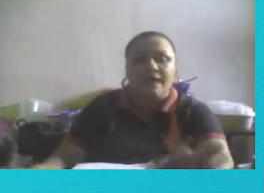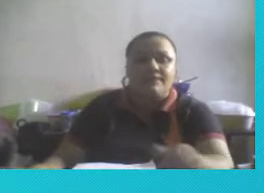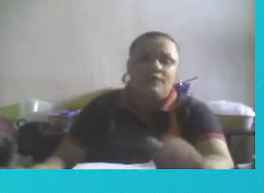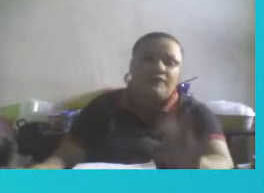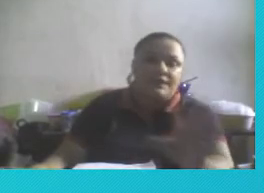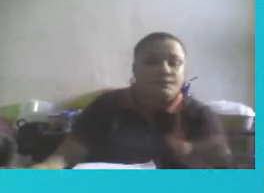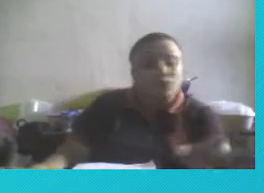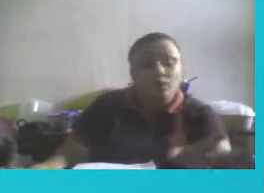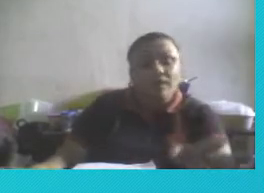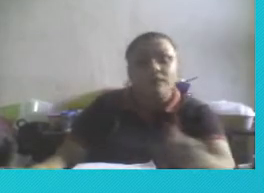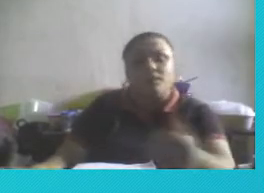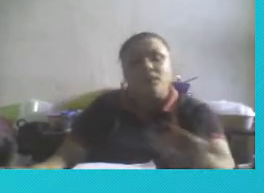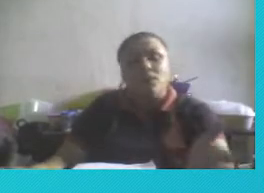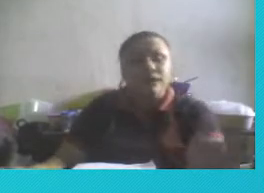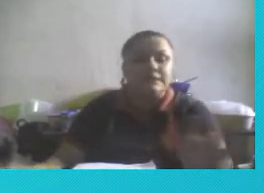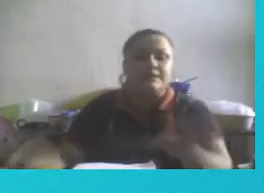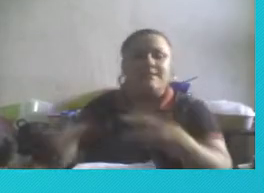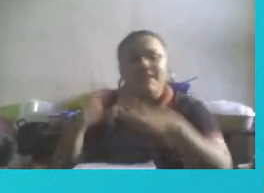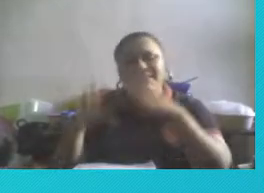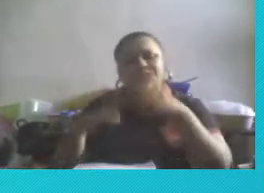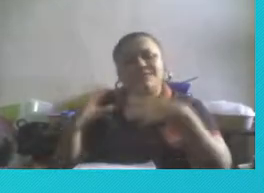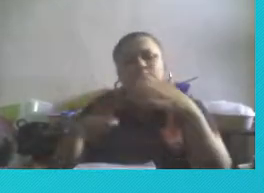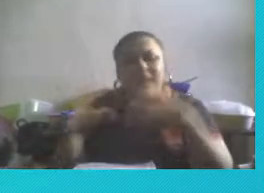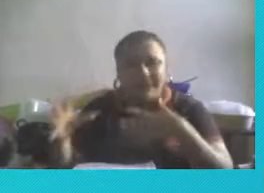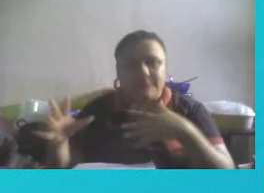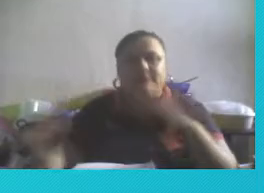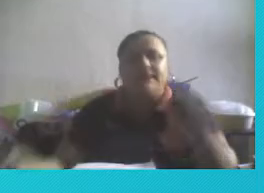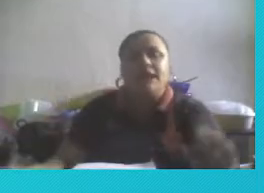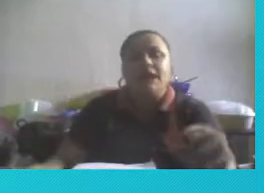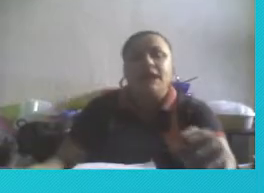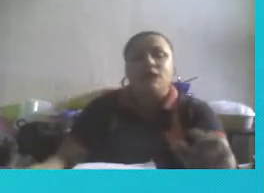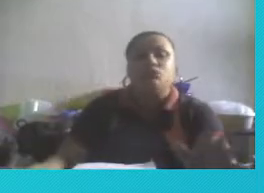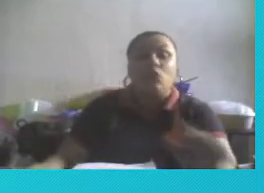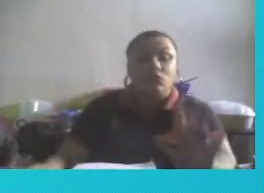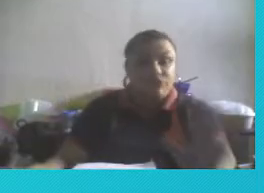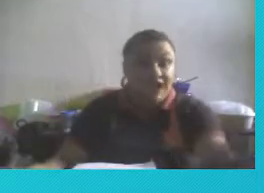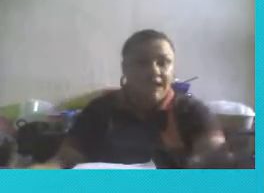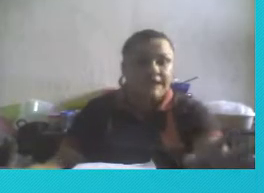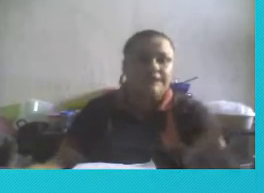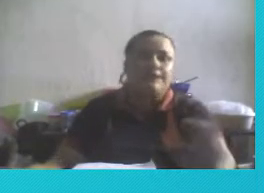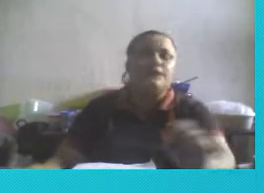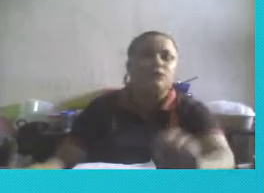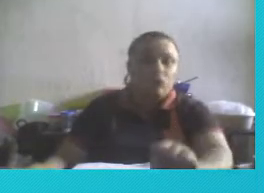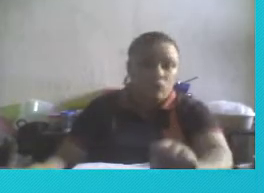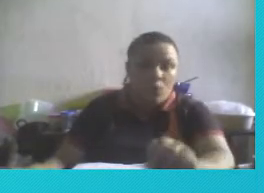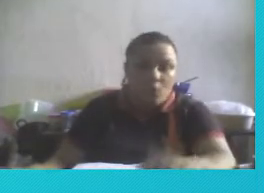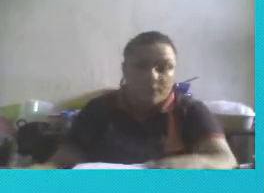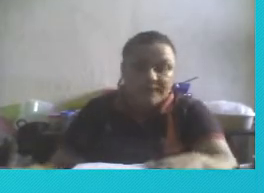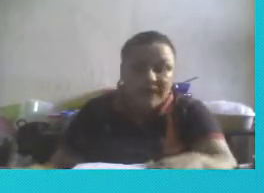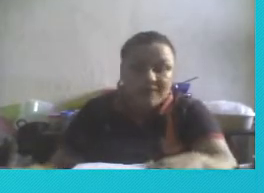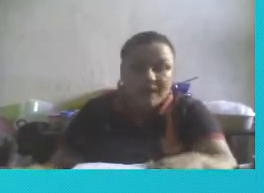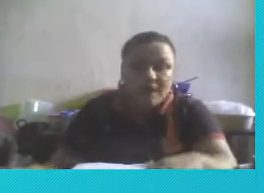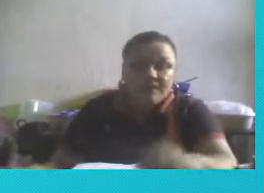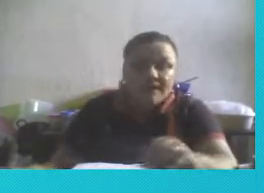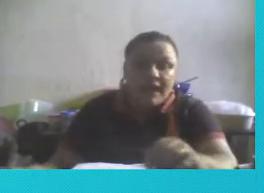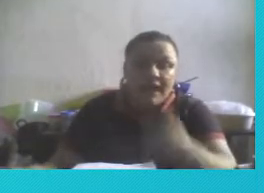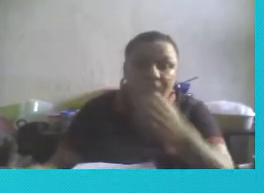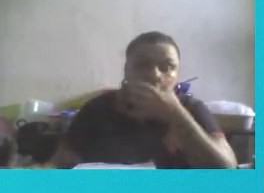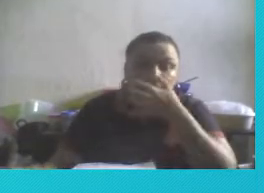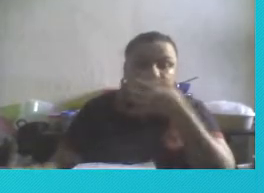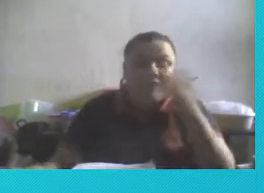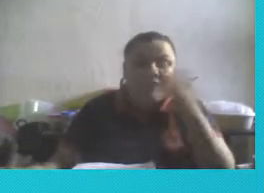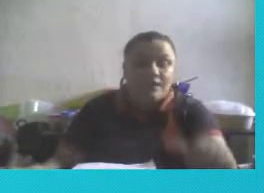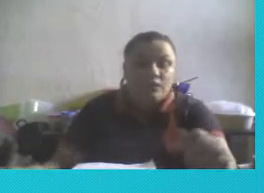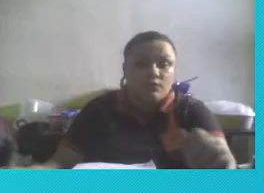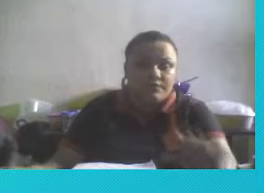sintomas leves é um nariz entupido, uma coriza, bem parecido com a gripe, né? Dor de garganta e dor no corpo, tá?